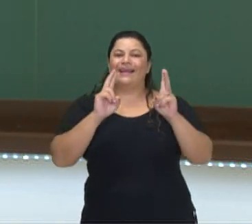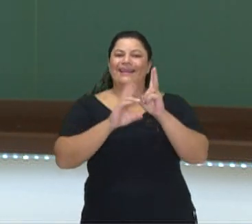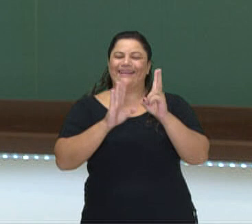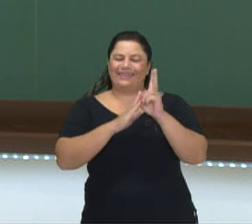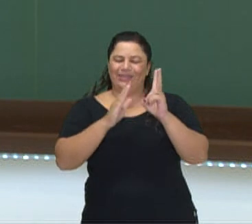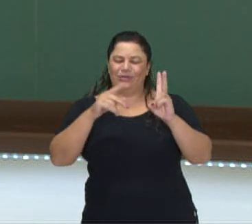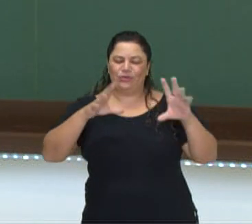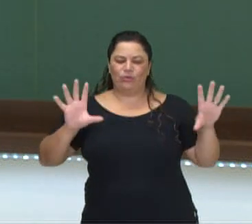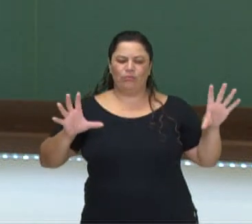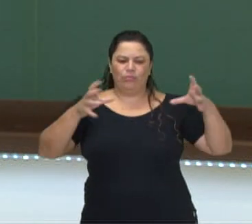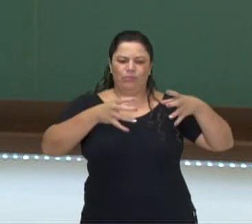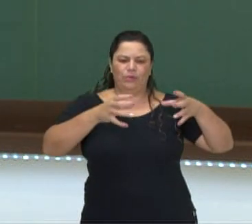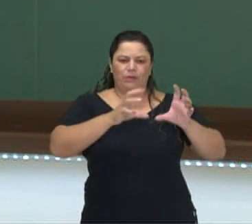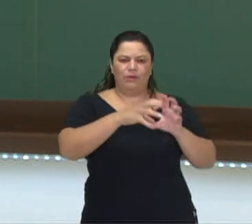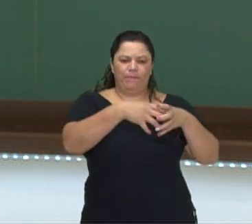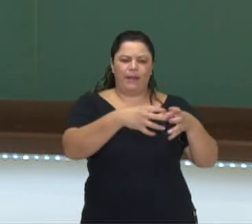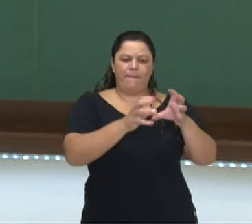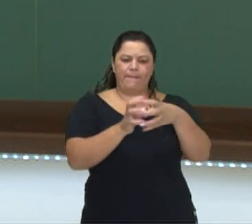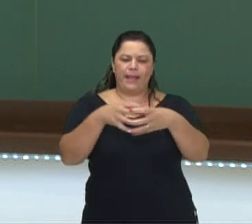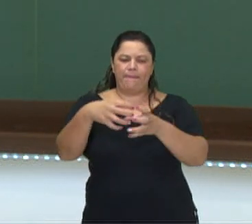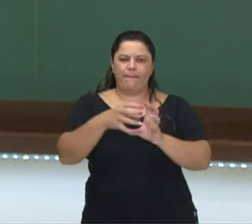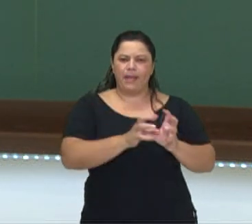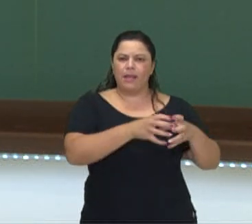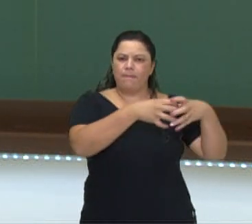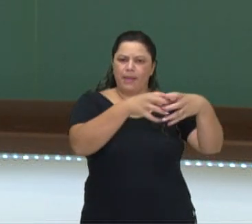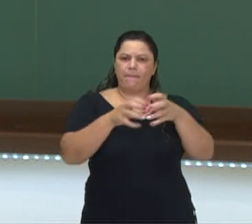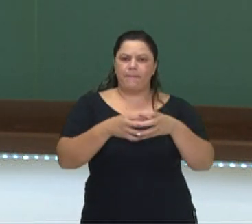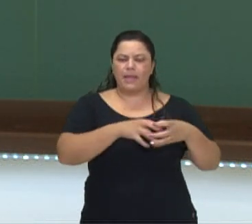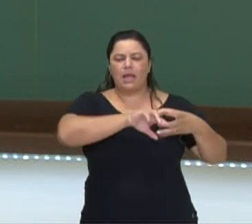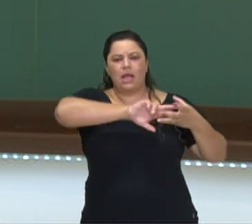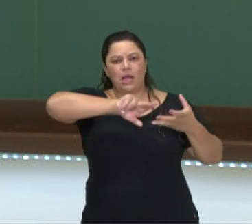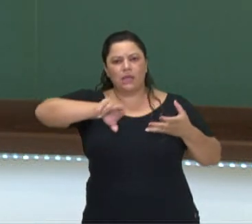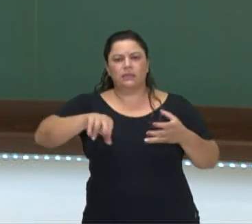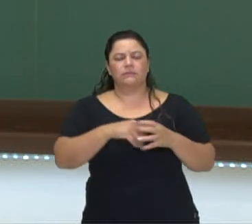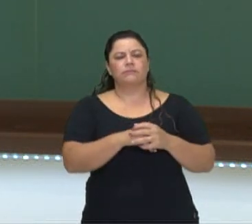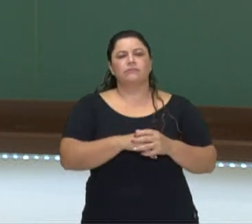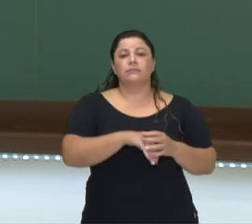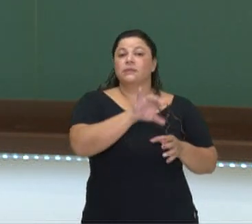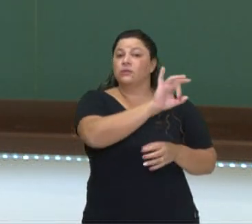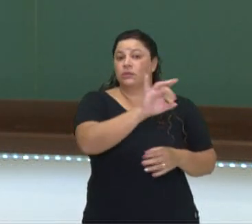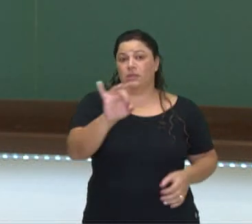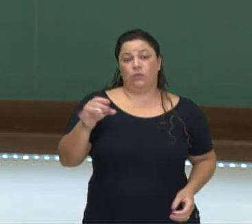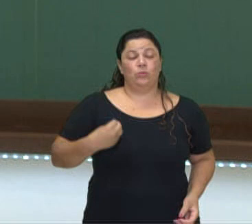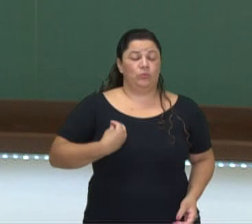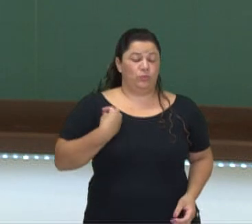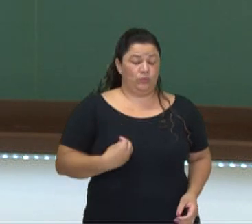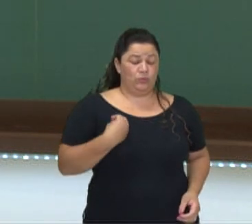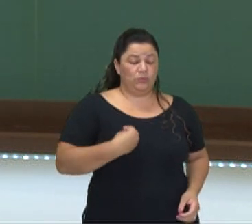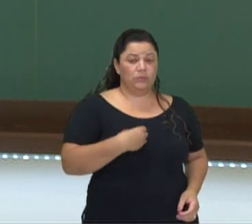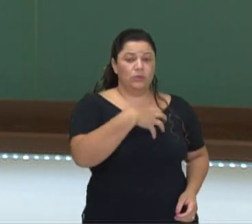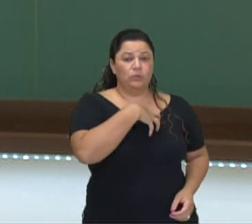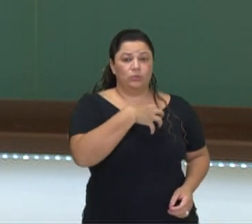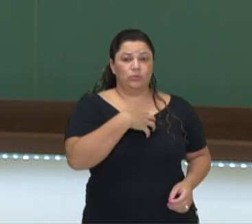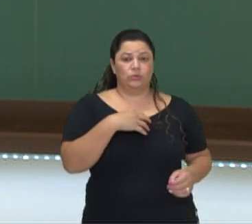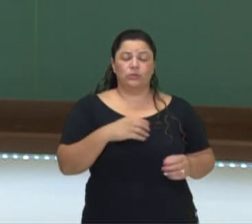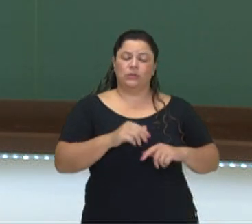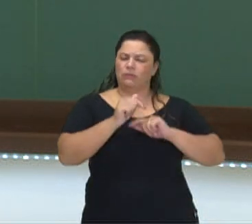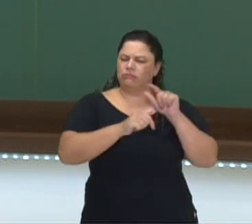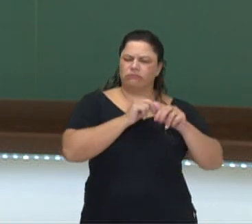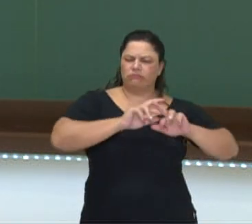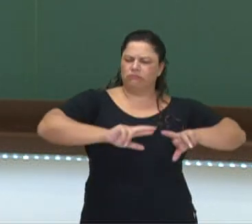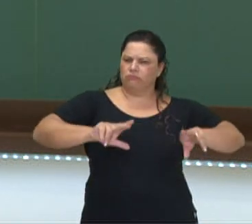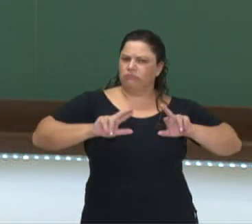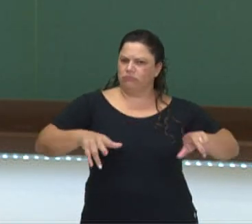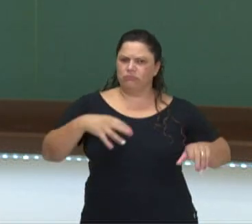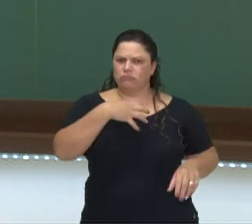etnias dentro do grupo que a gente chama de indígenas. Então imagino, cada um vivia de uma forma, desenvolvia suas atividades de uma forma, e